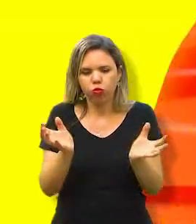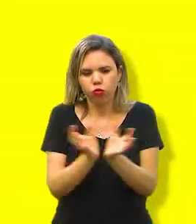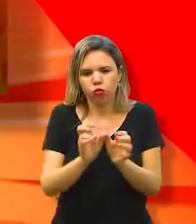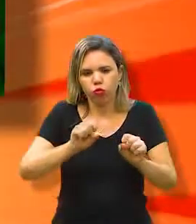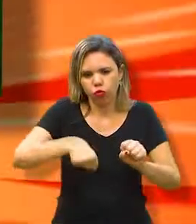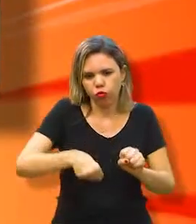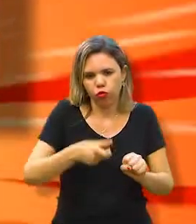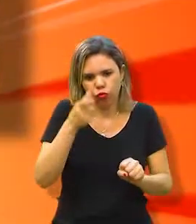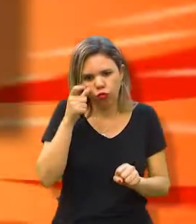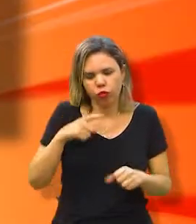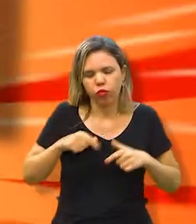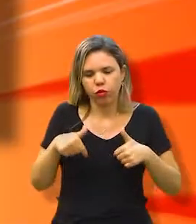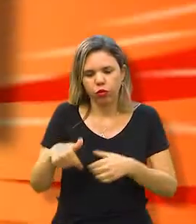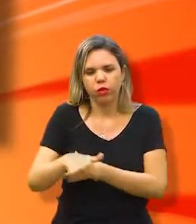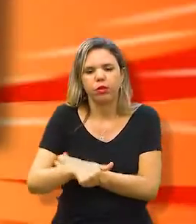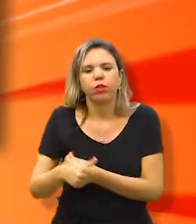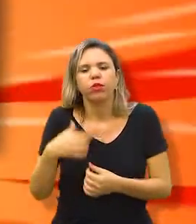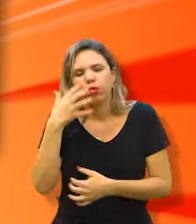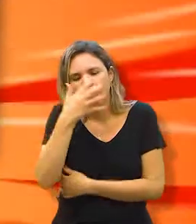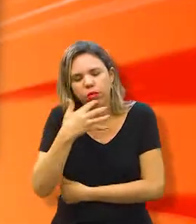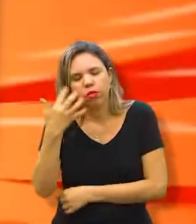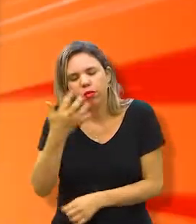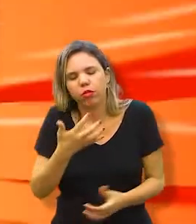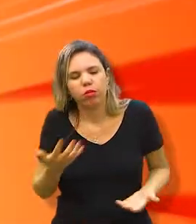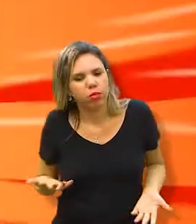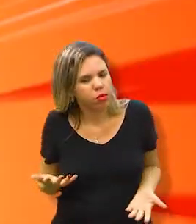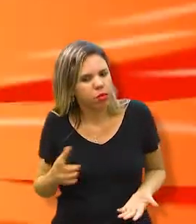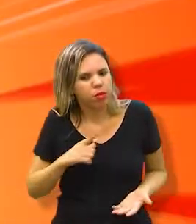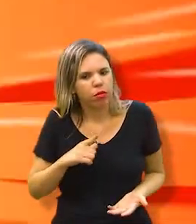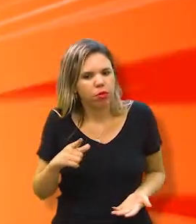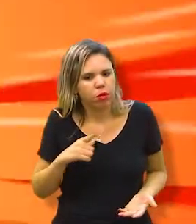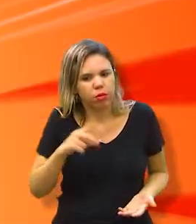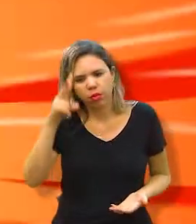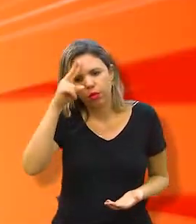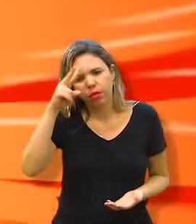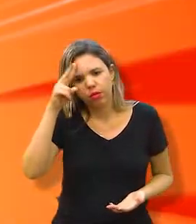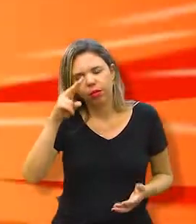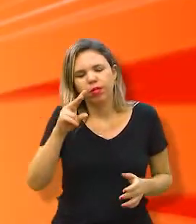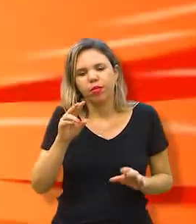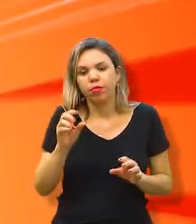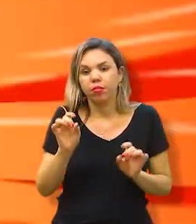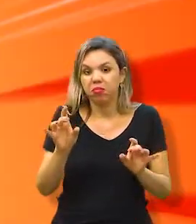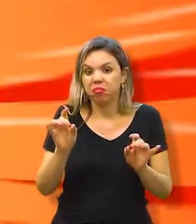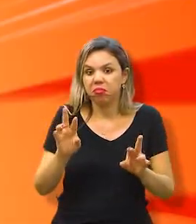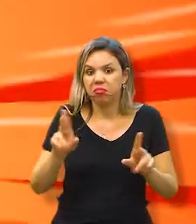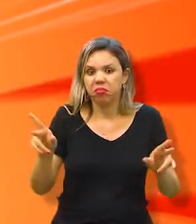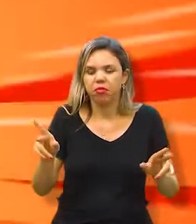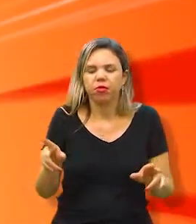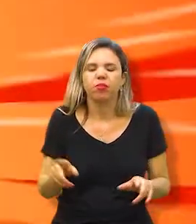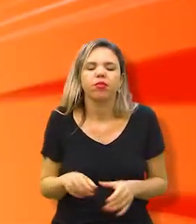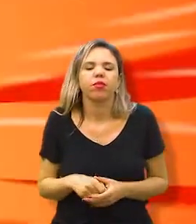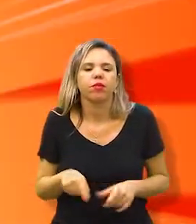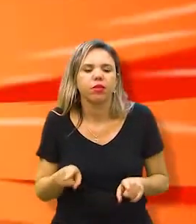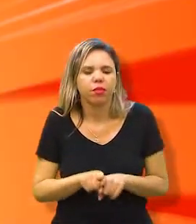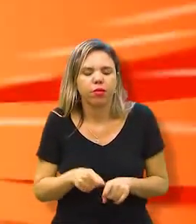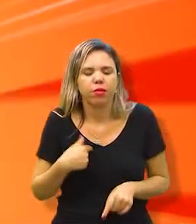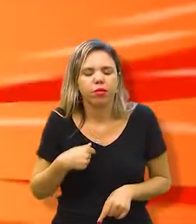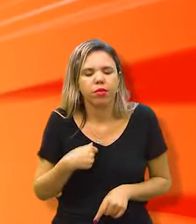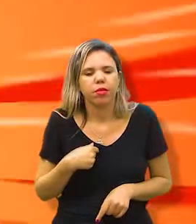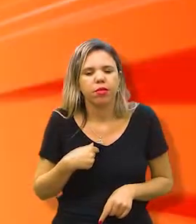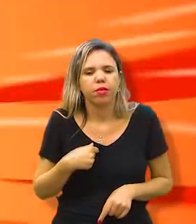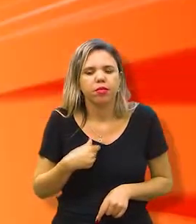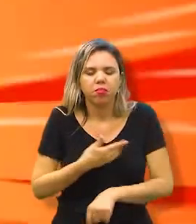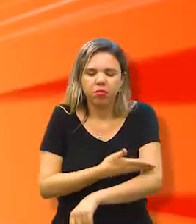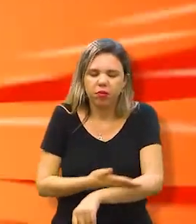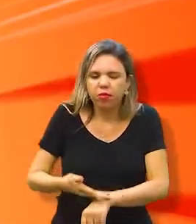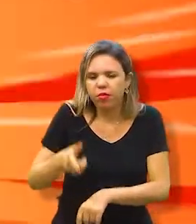dentro de um motoclube, você vai ter ação, vai ter romance, e vai ter essas histórias inusitadas. Além do que